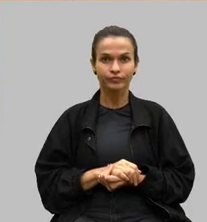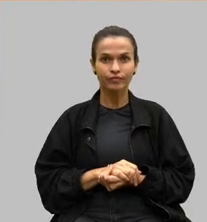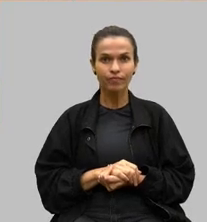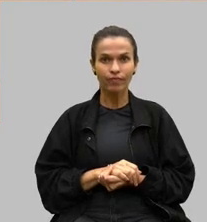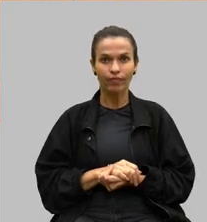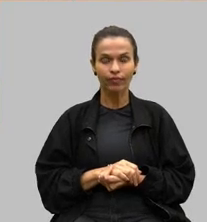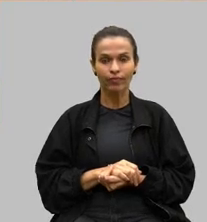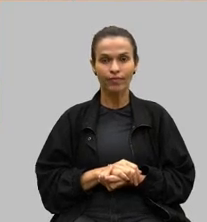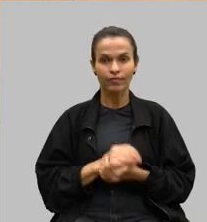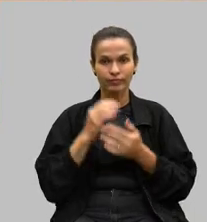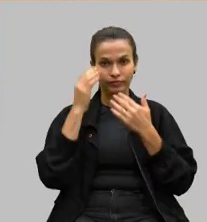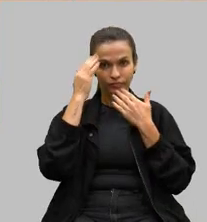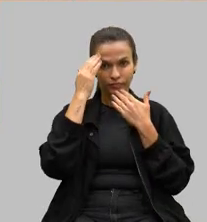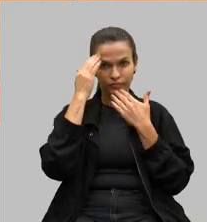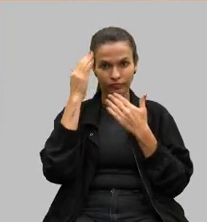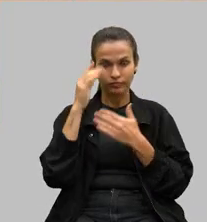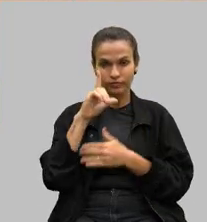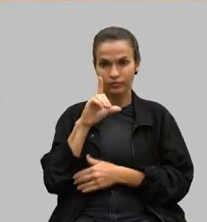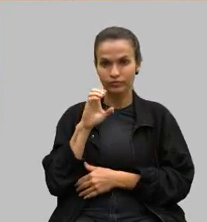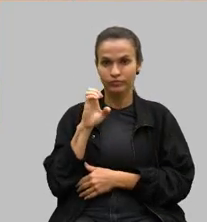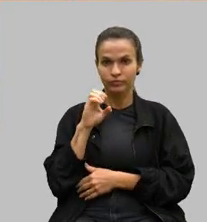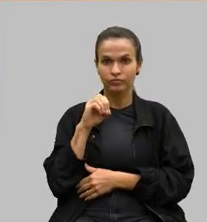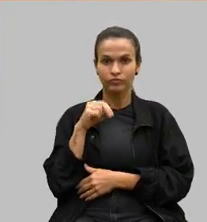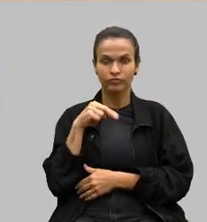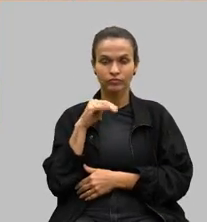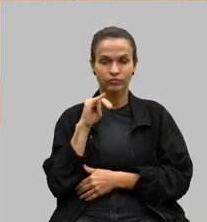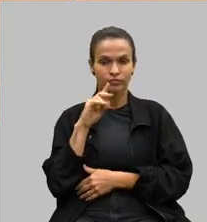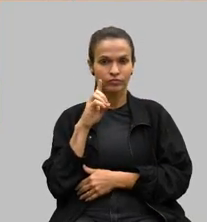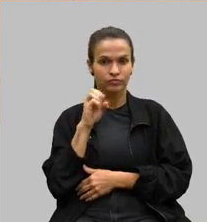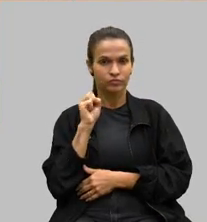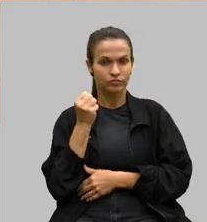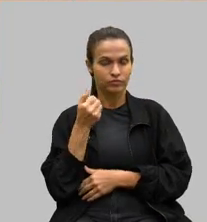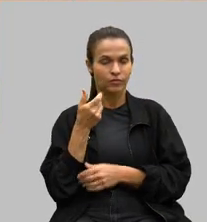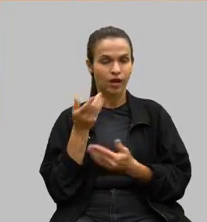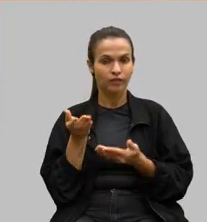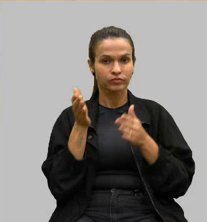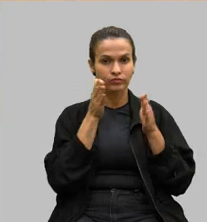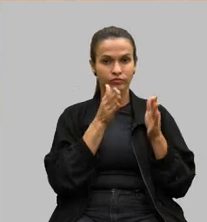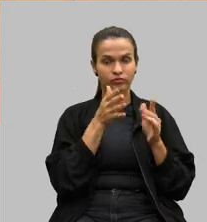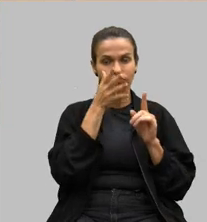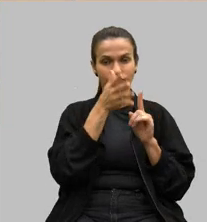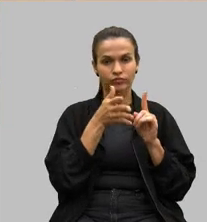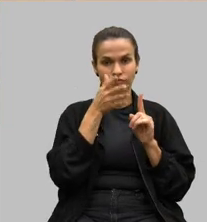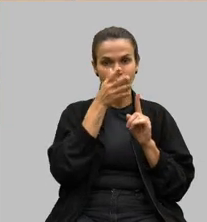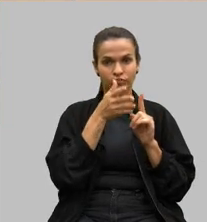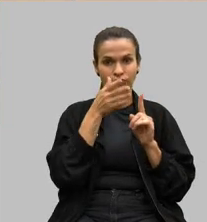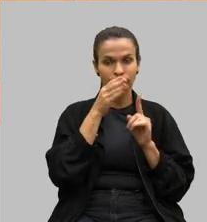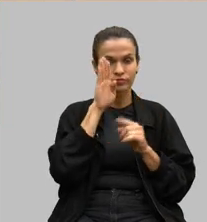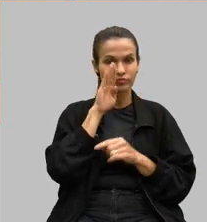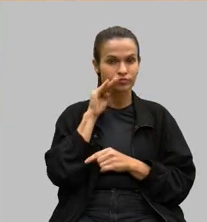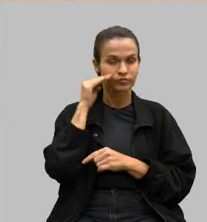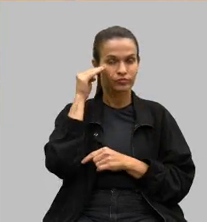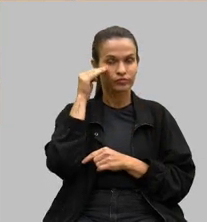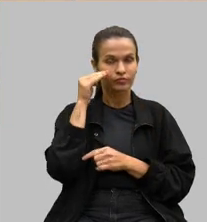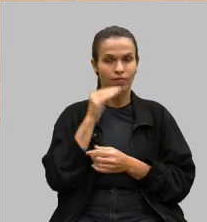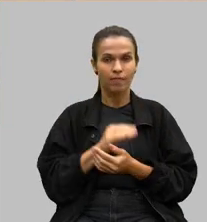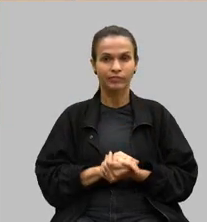Obrigado Leônidas passar a palavra agora paraa deputada Beatriz Serqueira